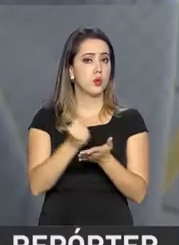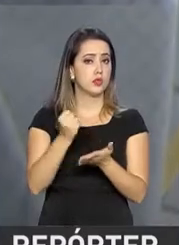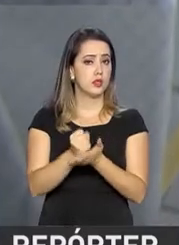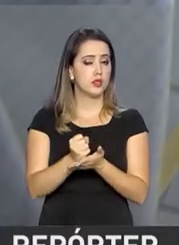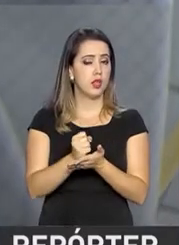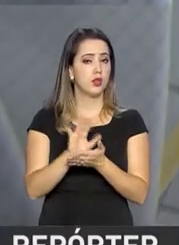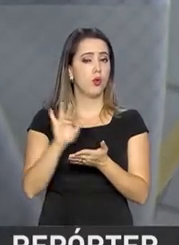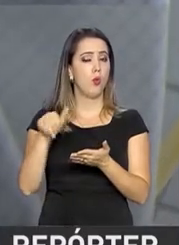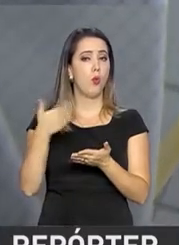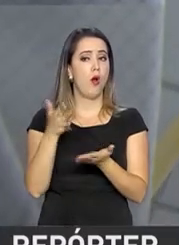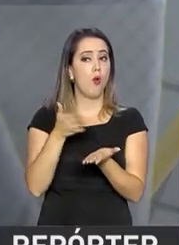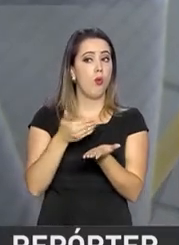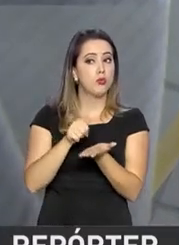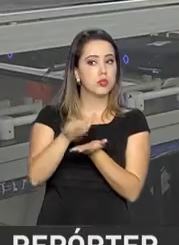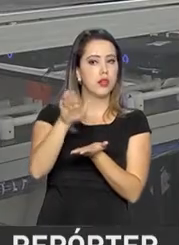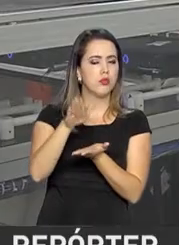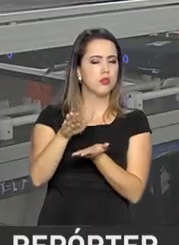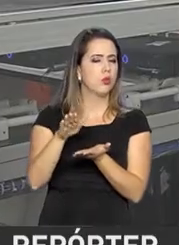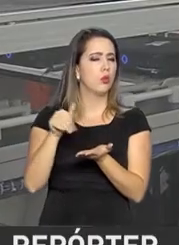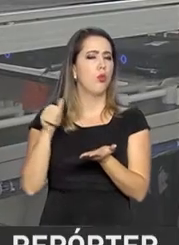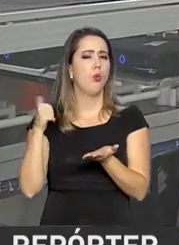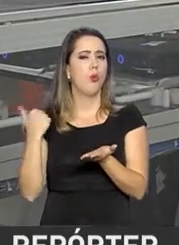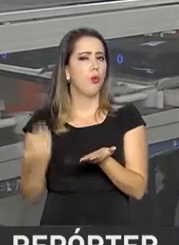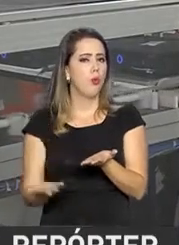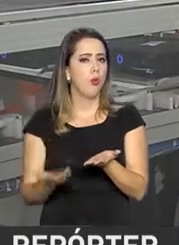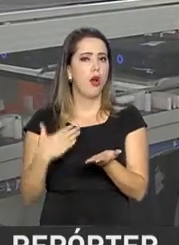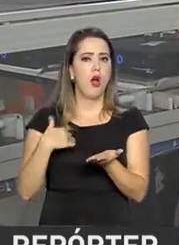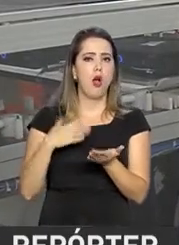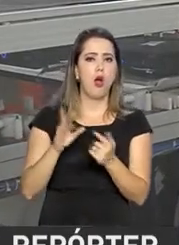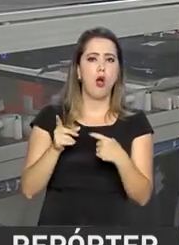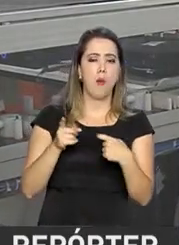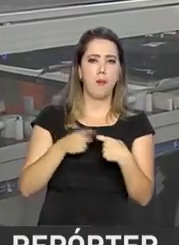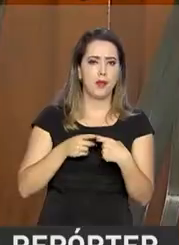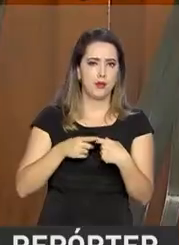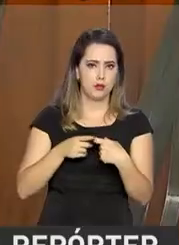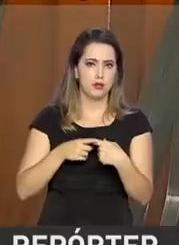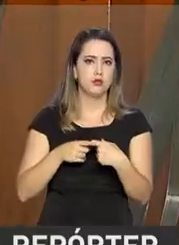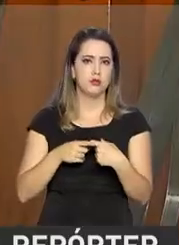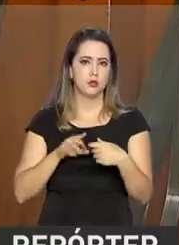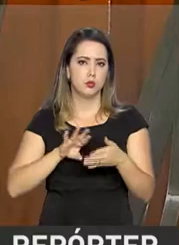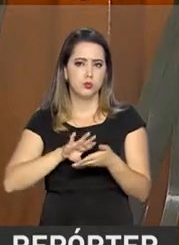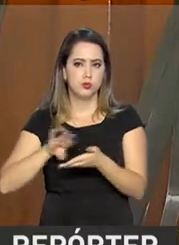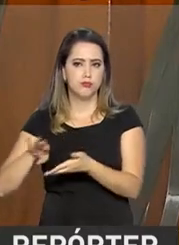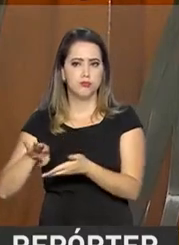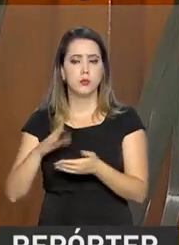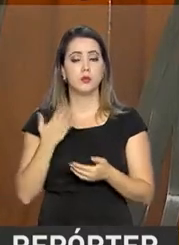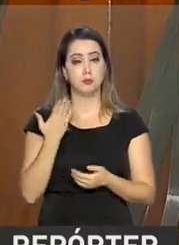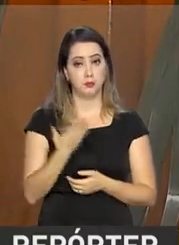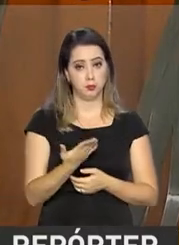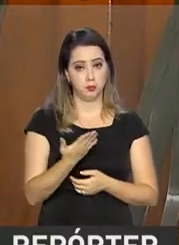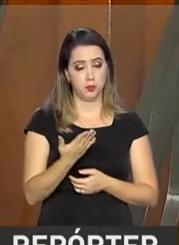contratados, quantos demitidos, quantos estão afastados, por exemplo. Com e-social, os